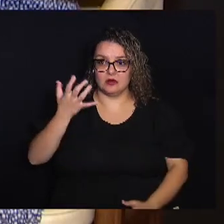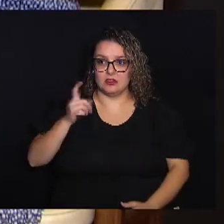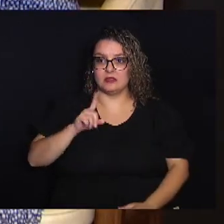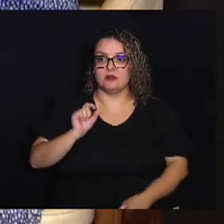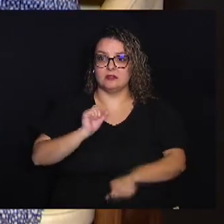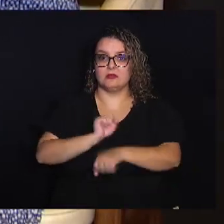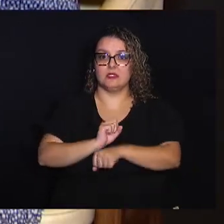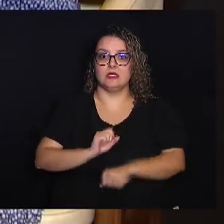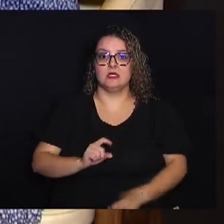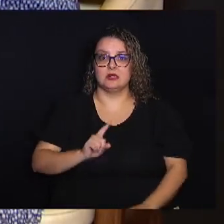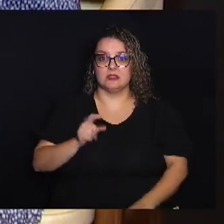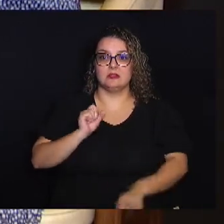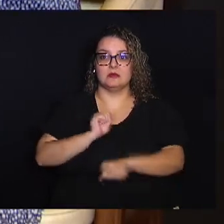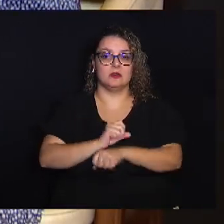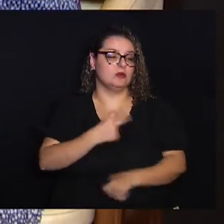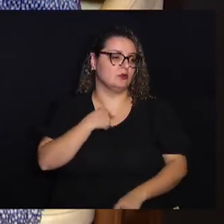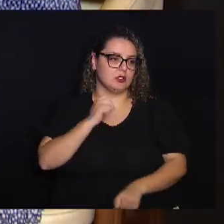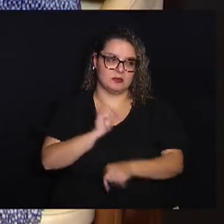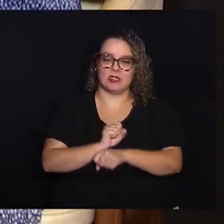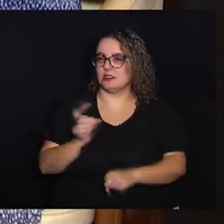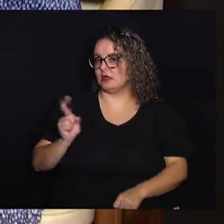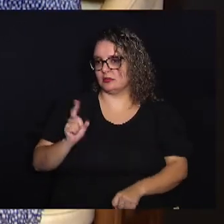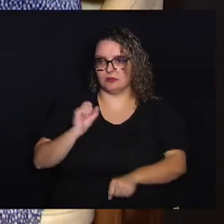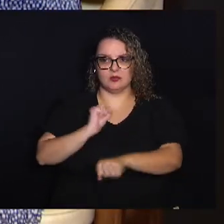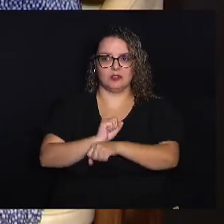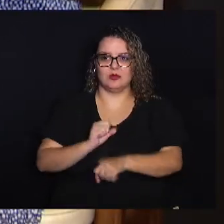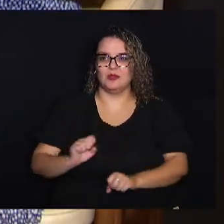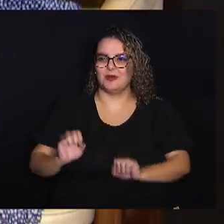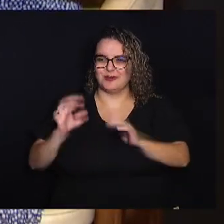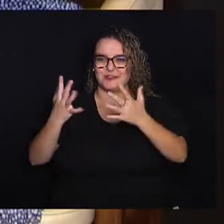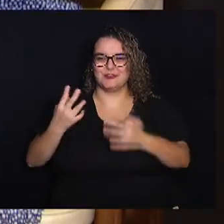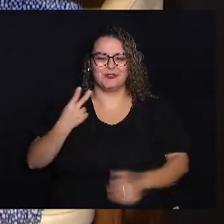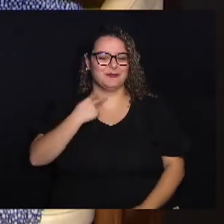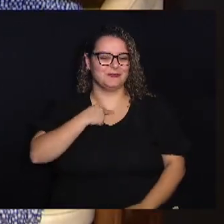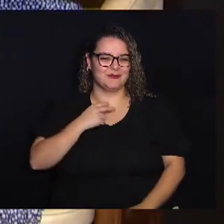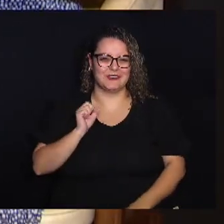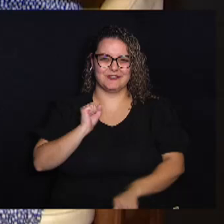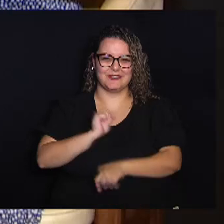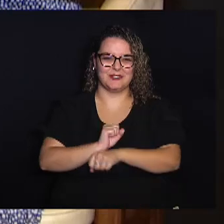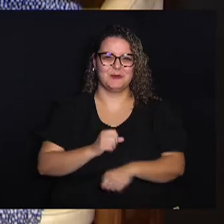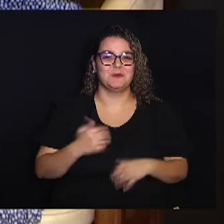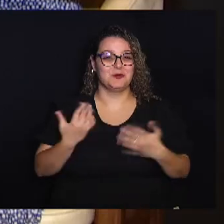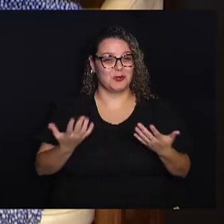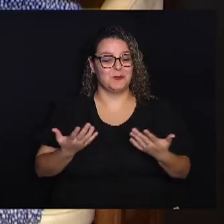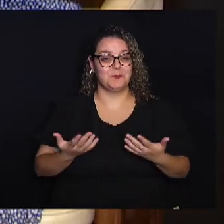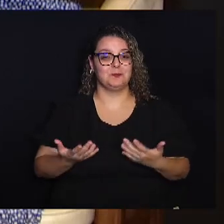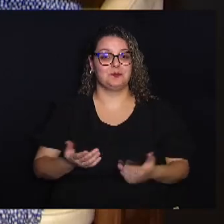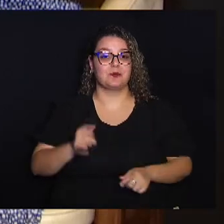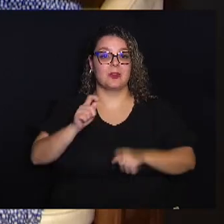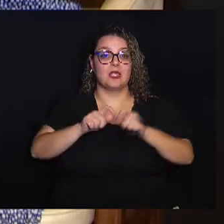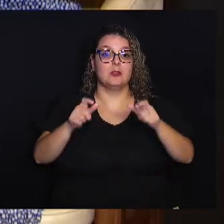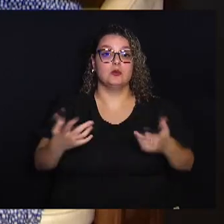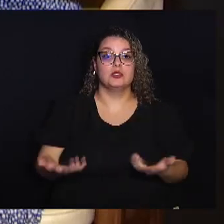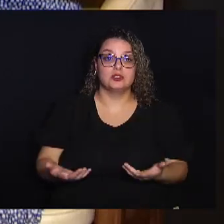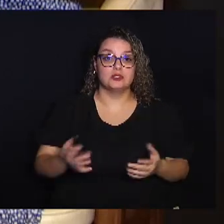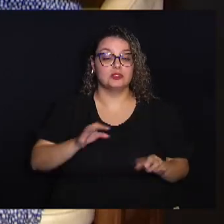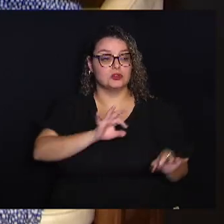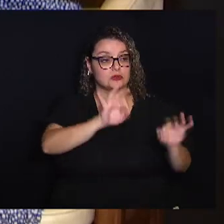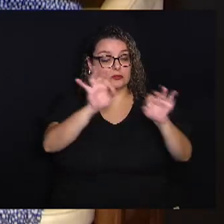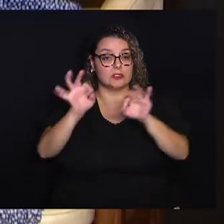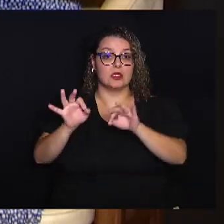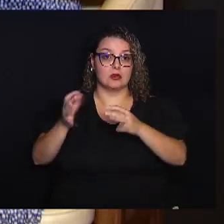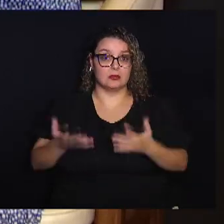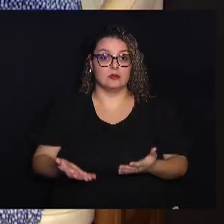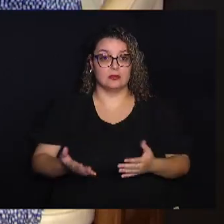parar. Não parar, não pode parar, né? Não pode parar, o show não pode parar. Bom, e para a galera que está acompanhando,